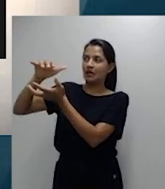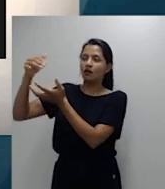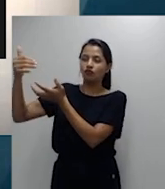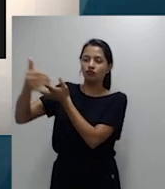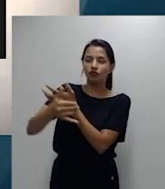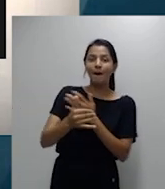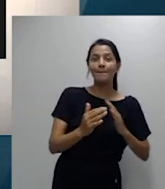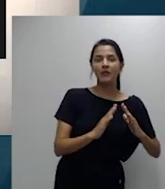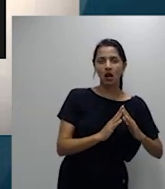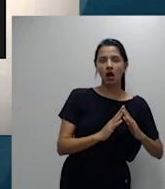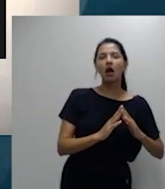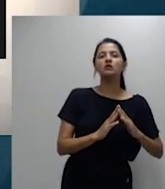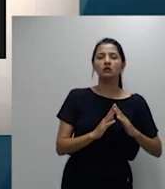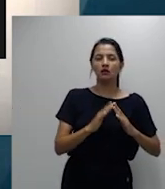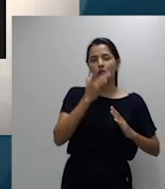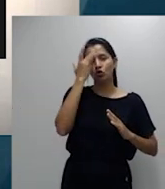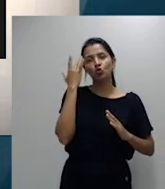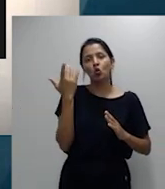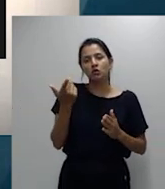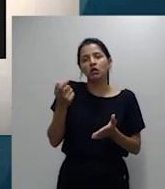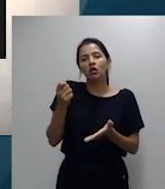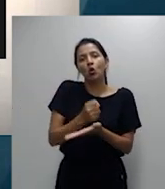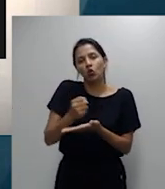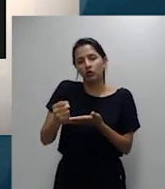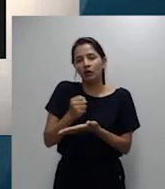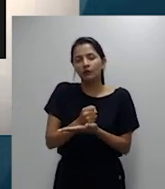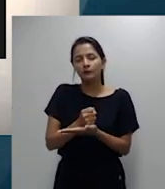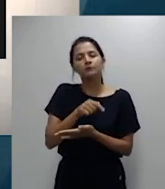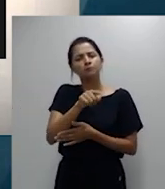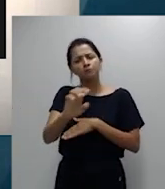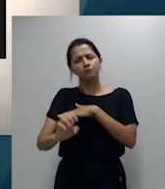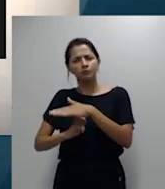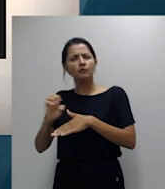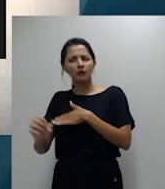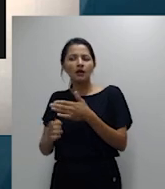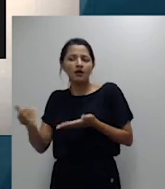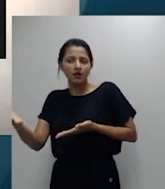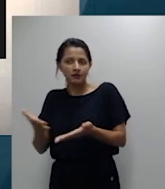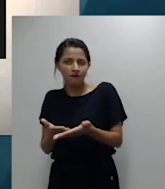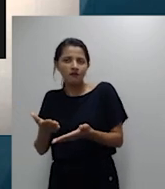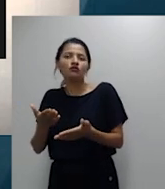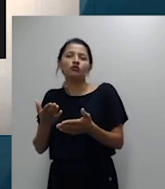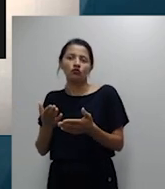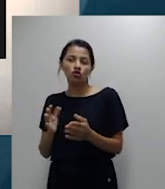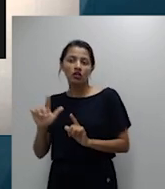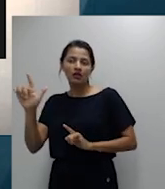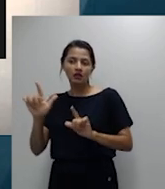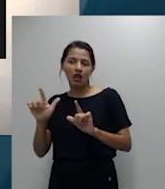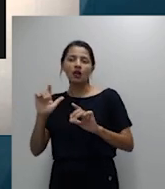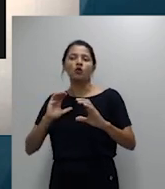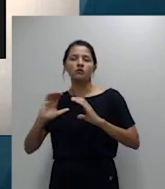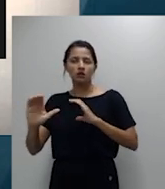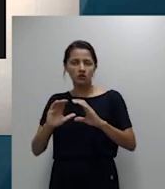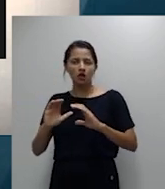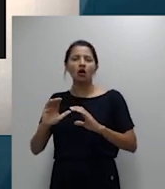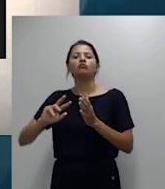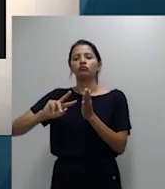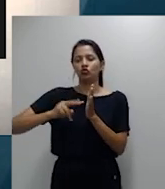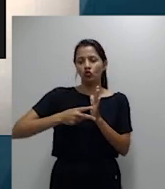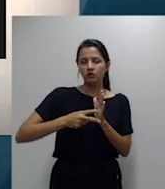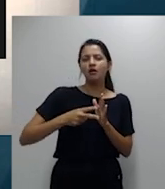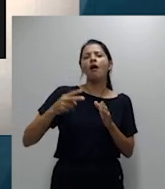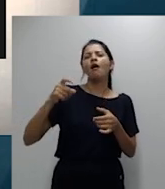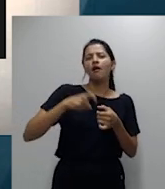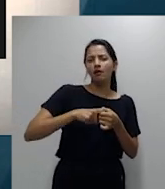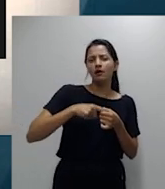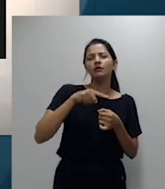essas empresas elas são prestadoras de serviço de telecomunicação as associadas da Associação